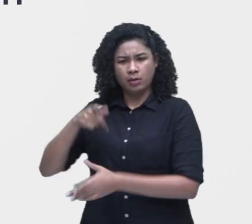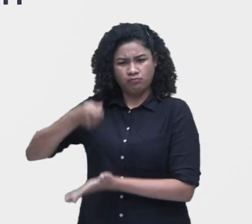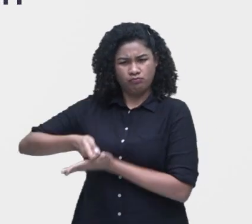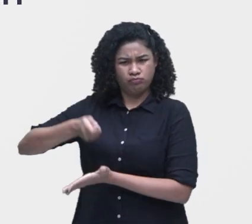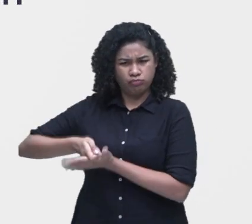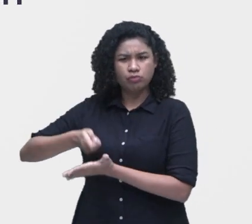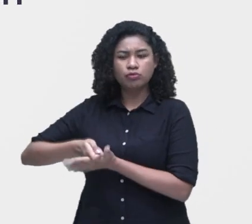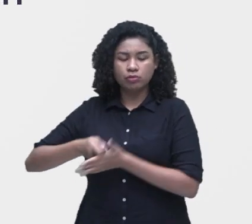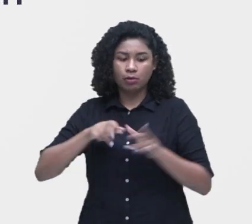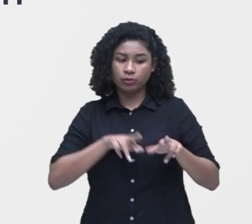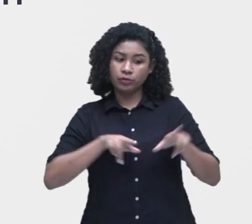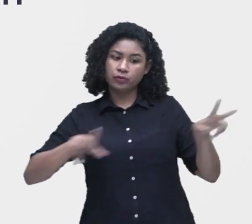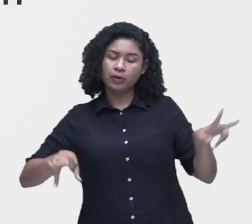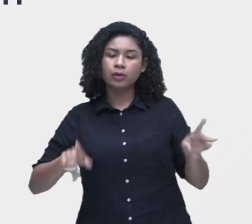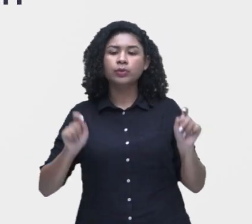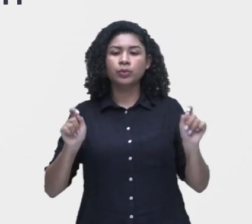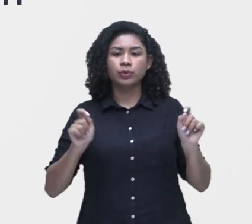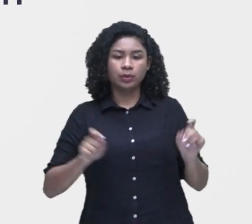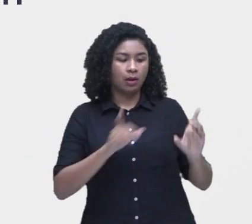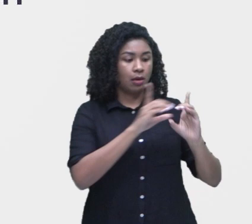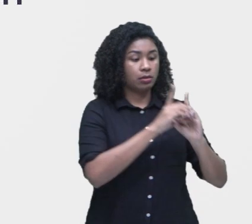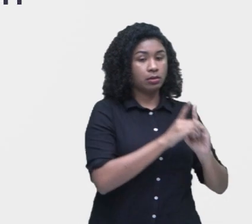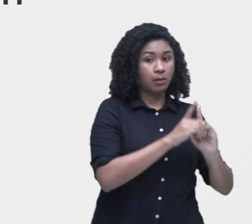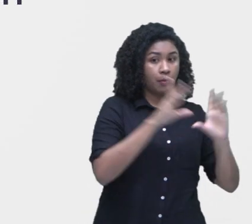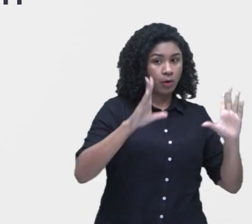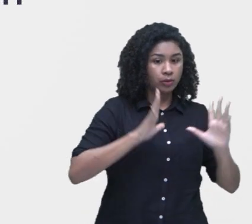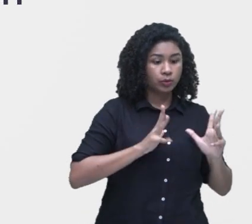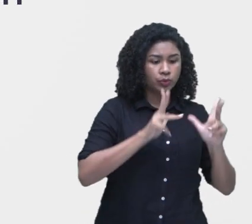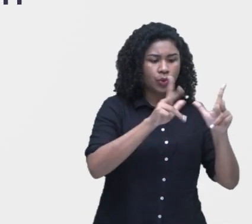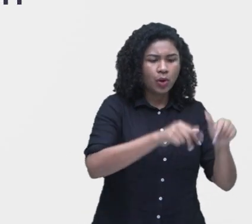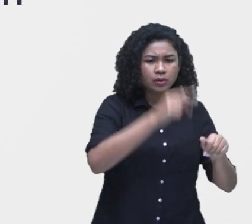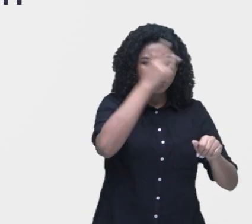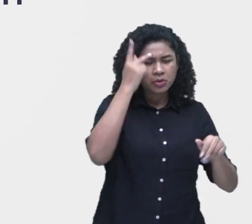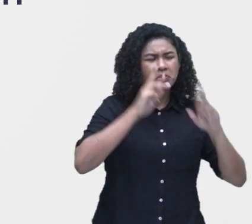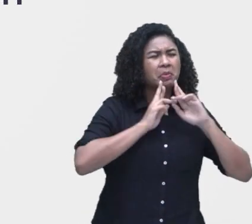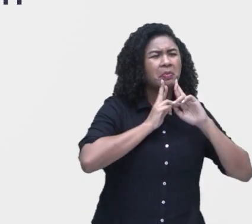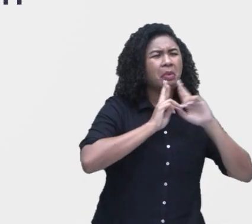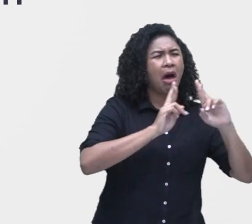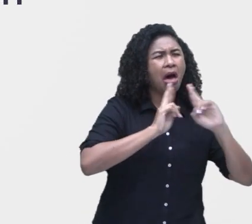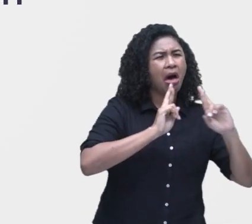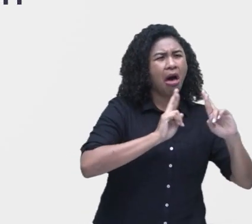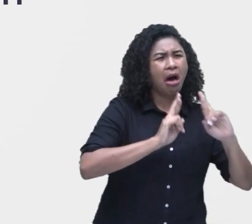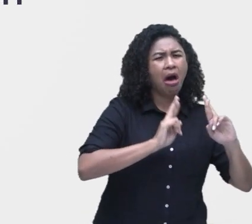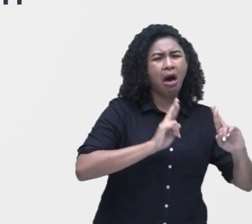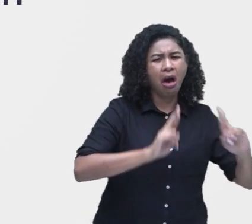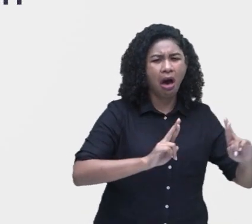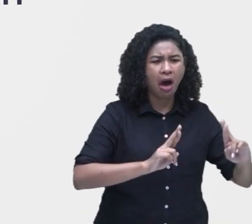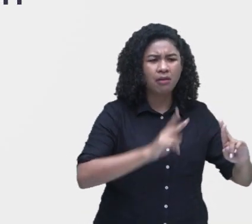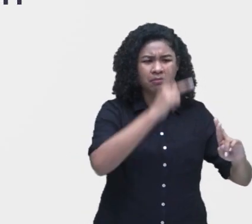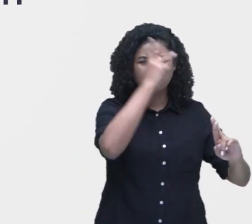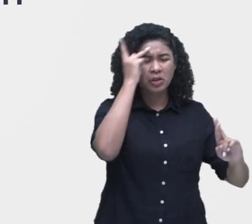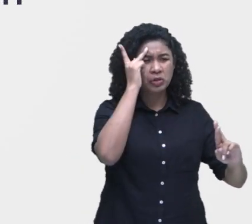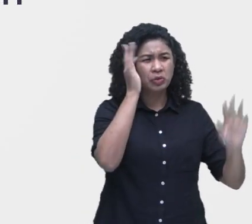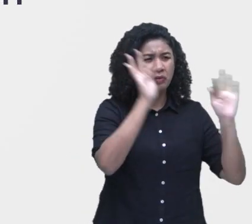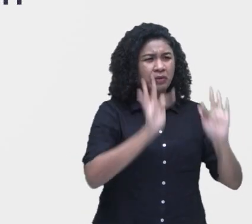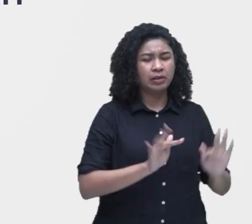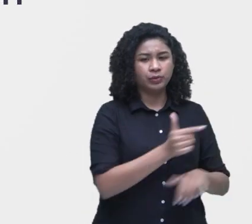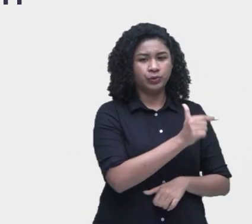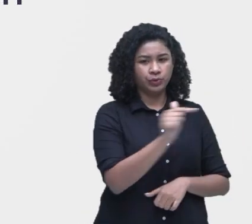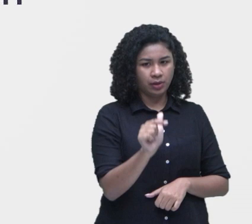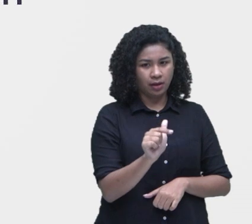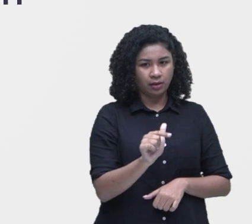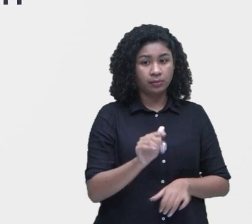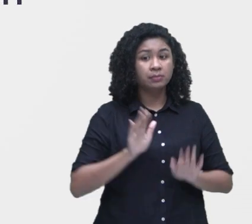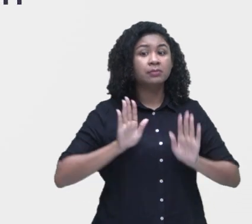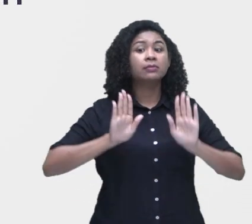totalitário é que numa democracia todo mundo reclama, ninguém vive satisfeito. Mas